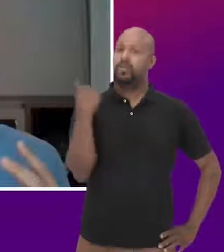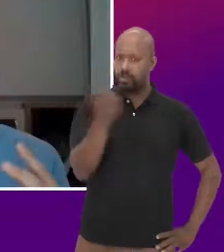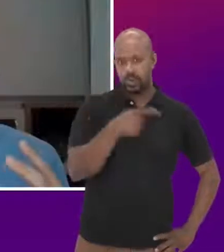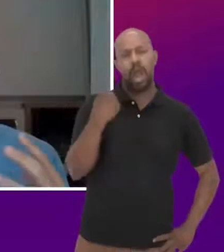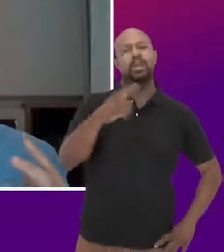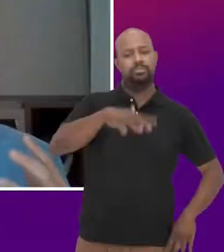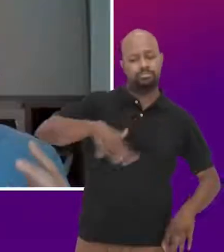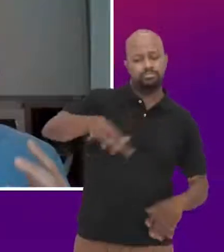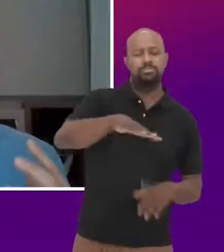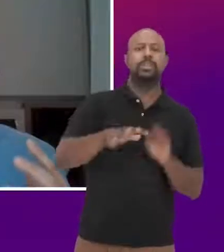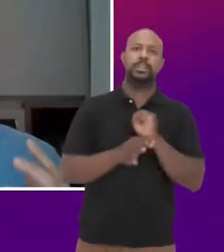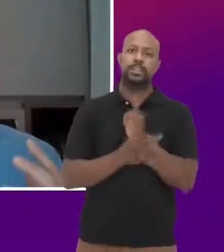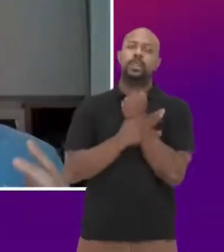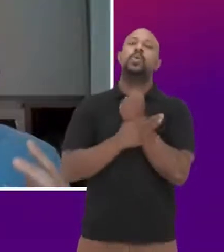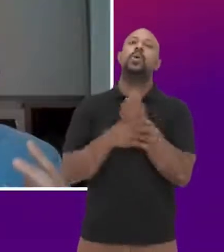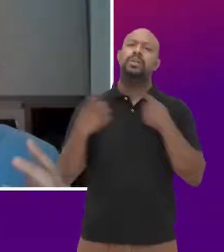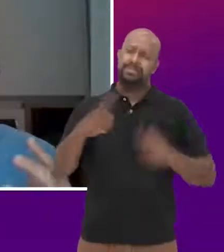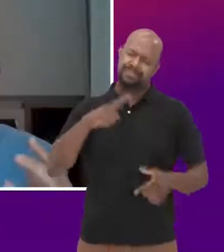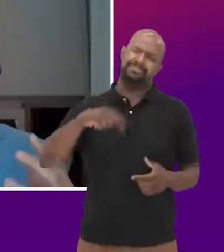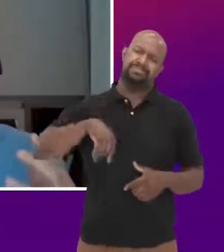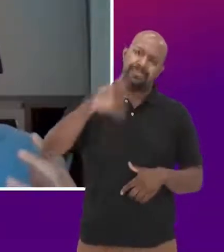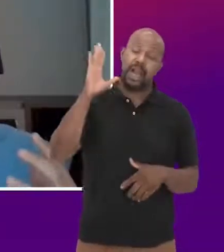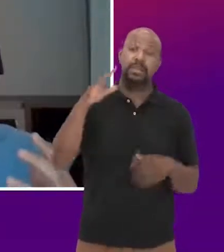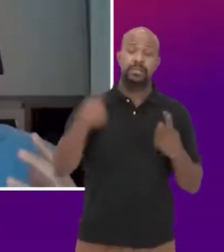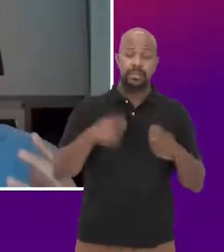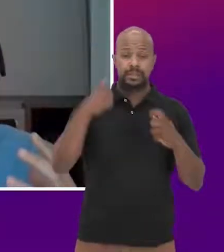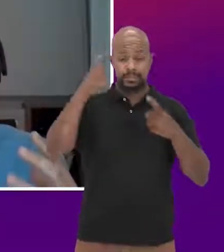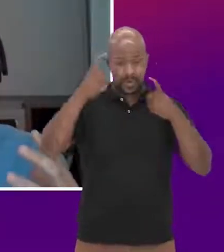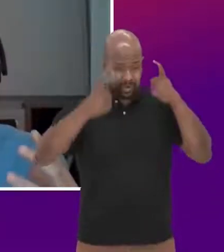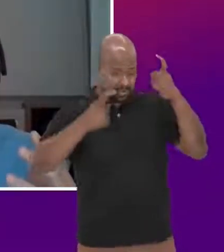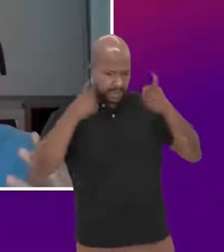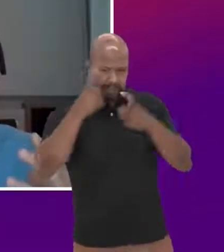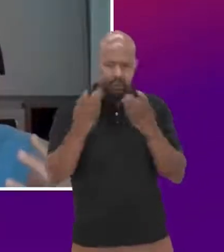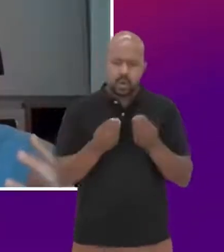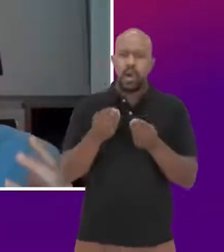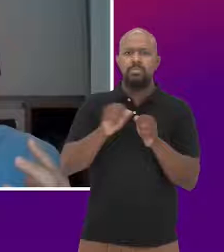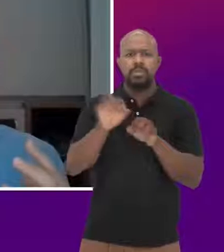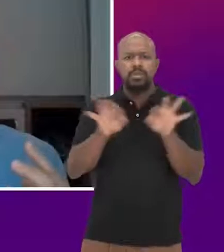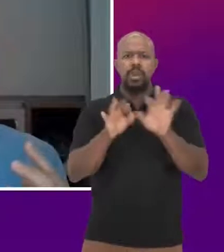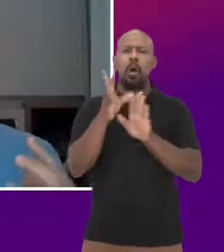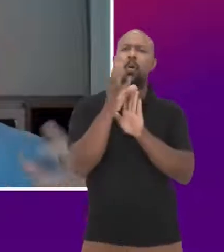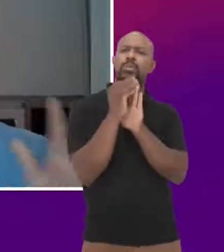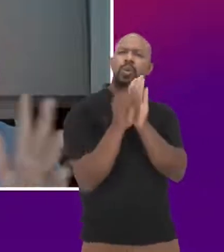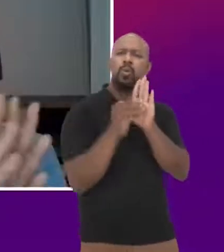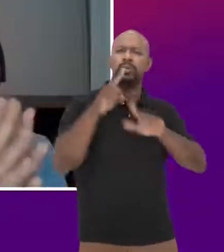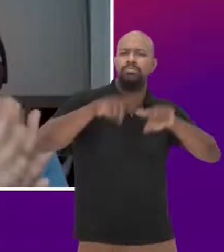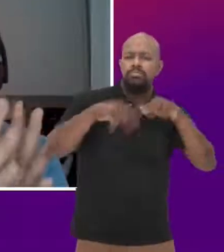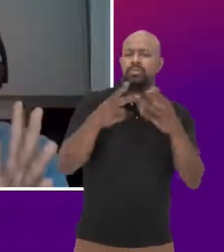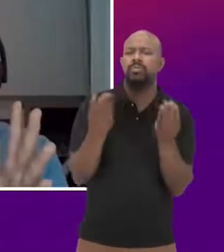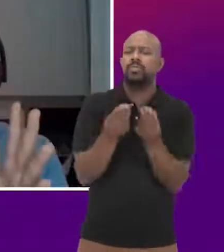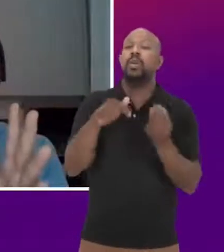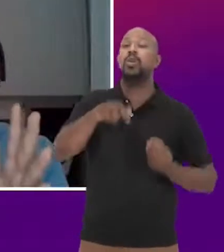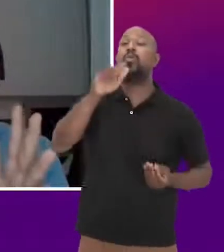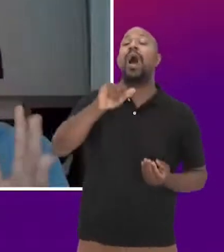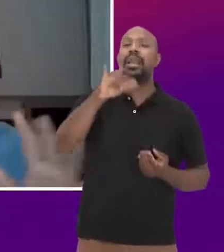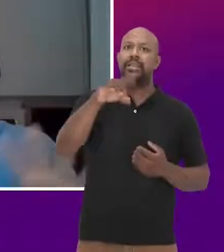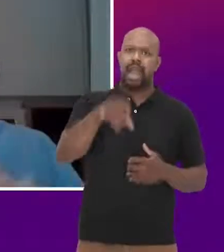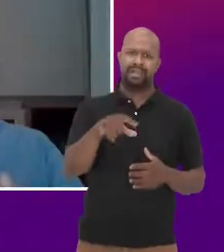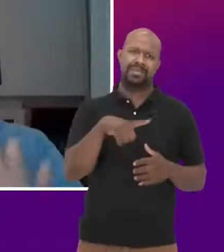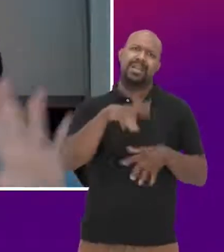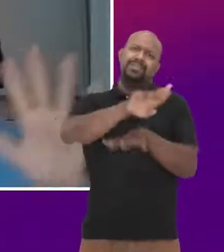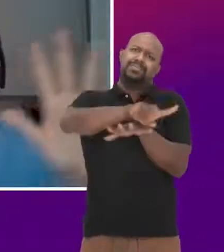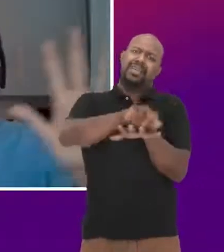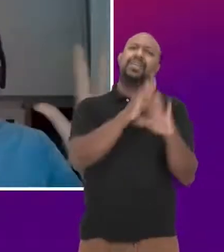mercado segurador, temos cada vez mais de ter a preocupação em fazer conteúdos de qualidade para várias fases da